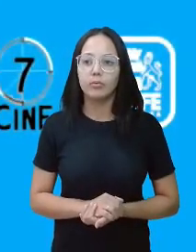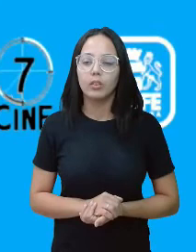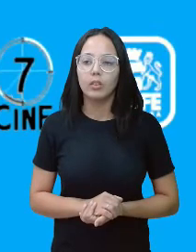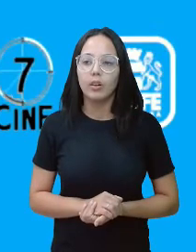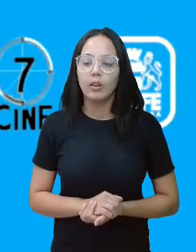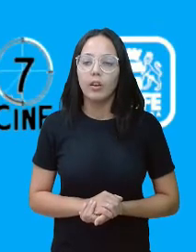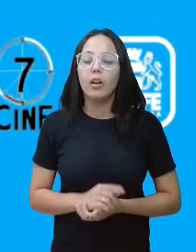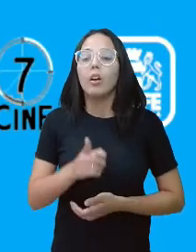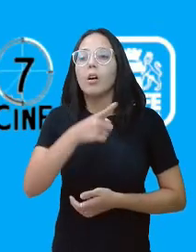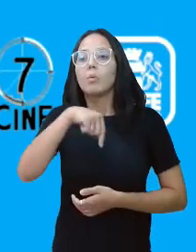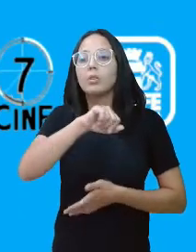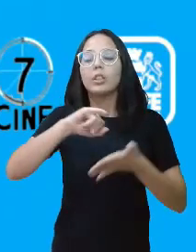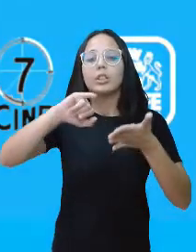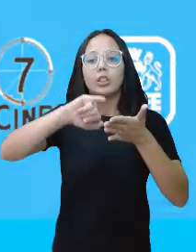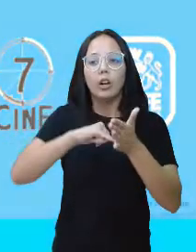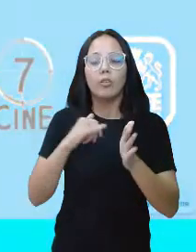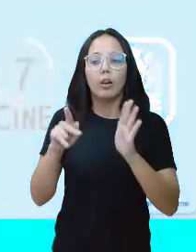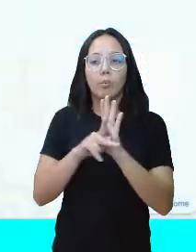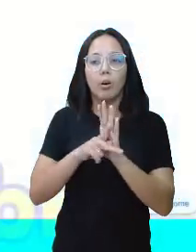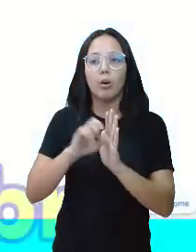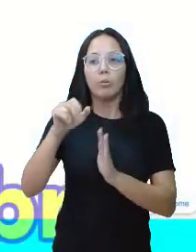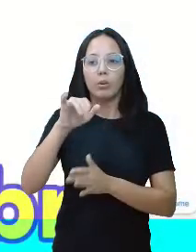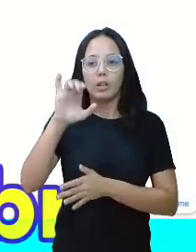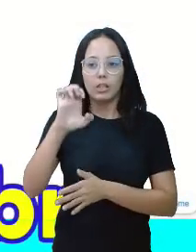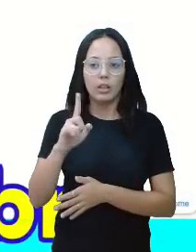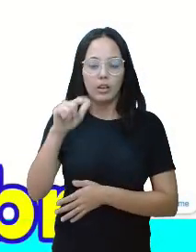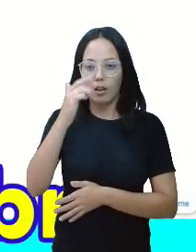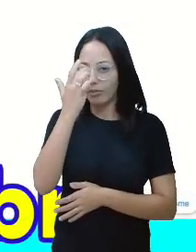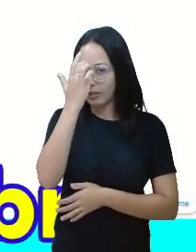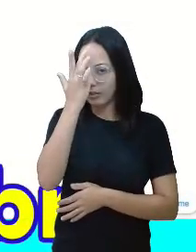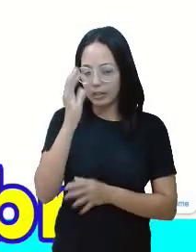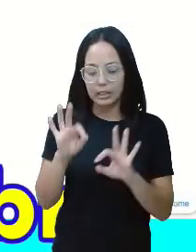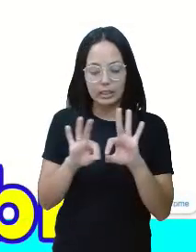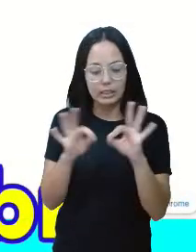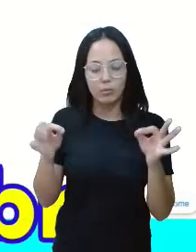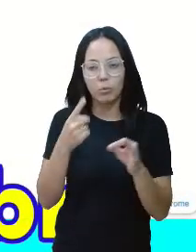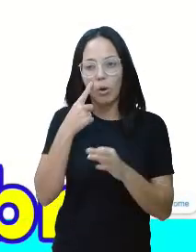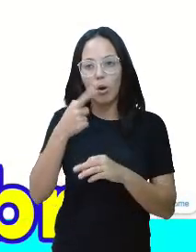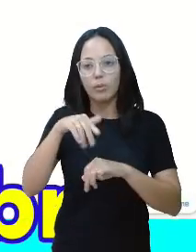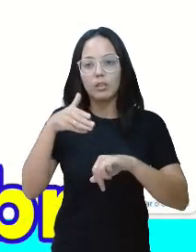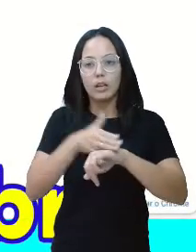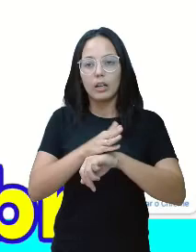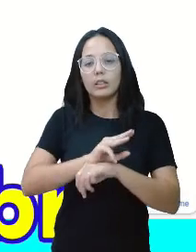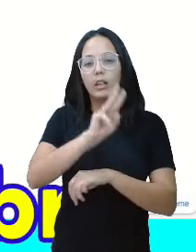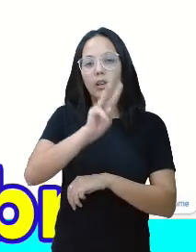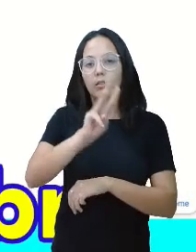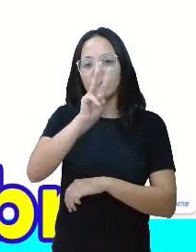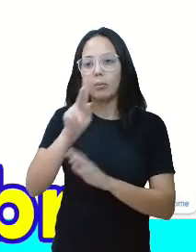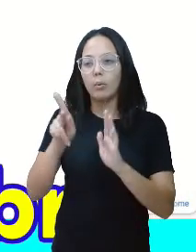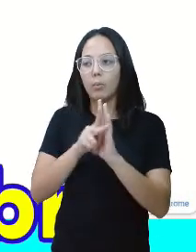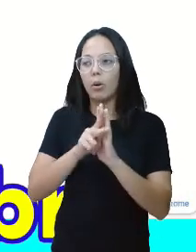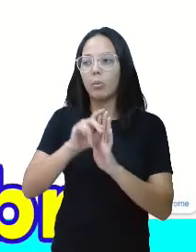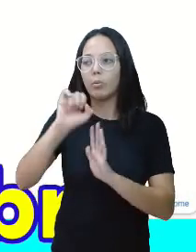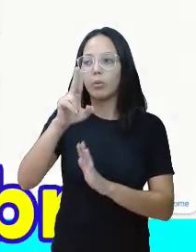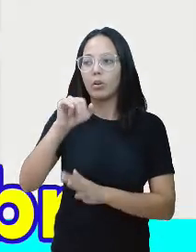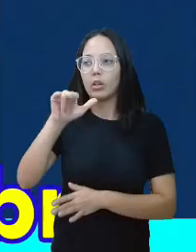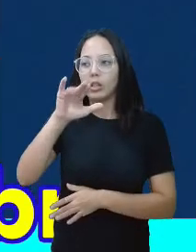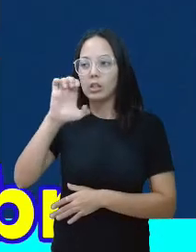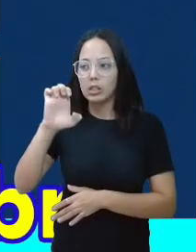Para você se inscrever no Ensine, é muito simples. Acesse o site